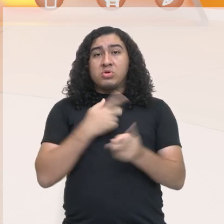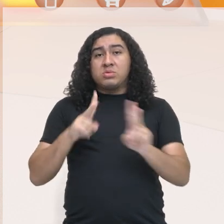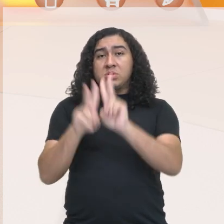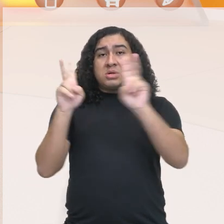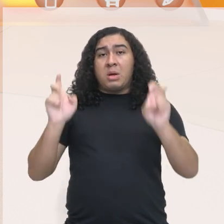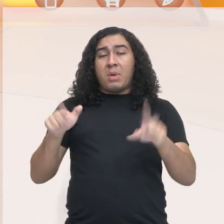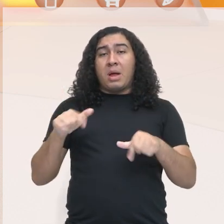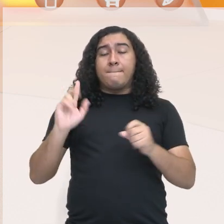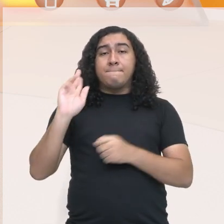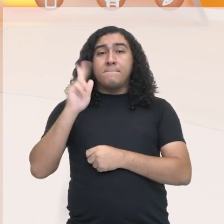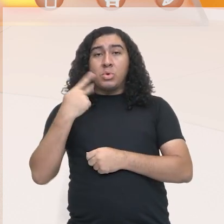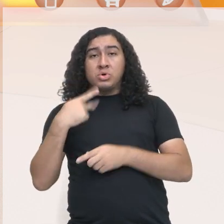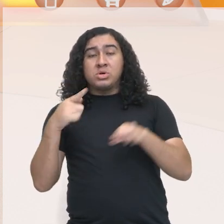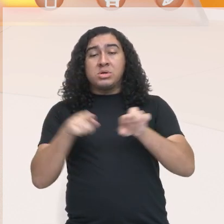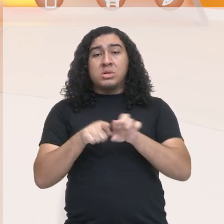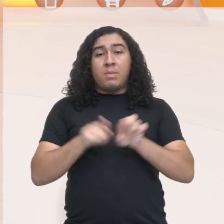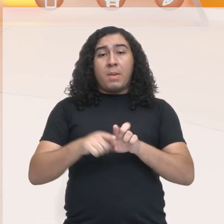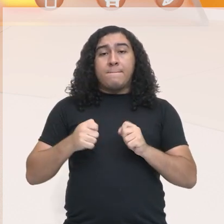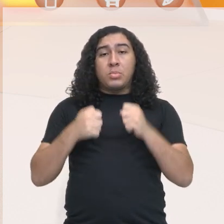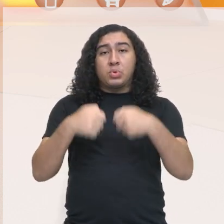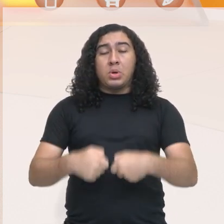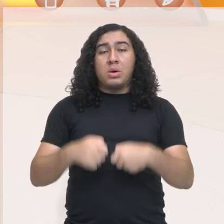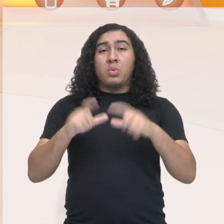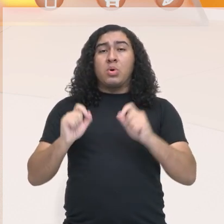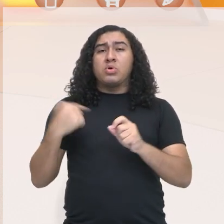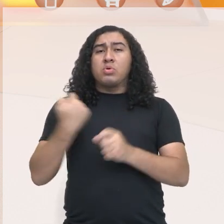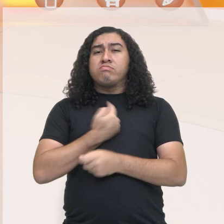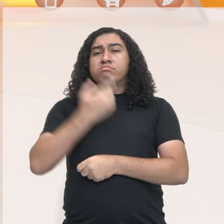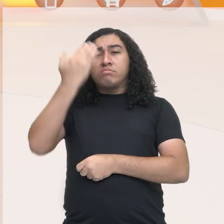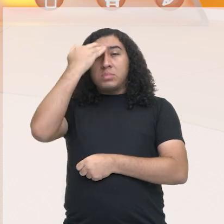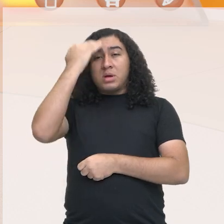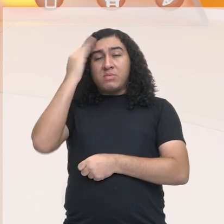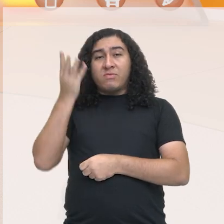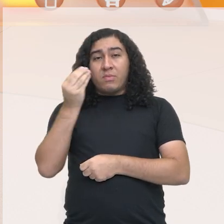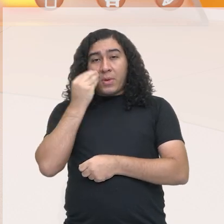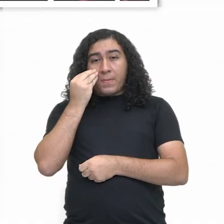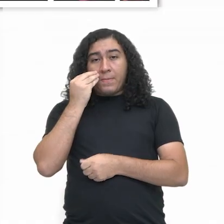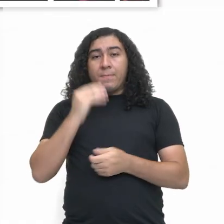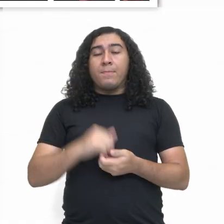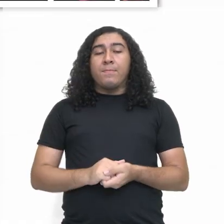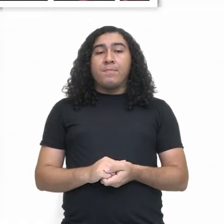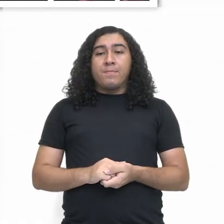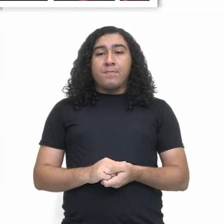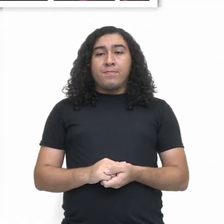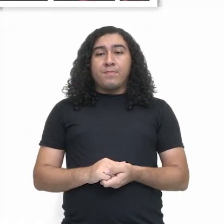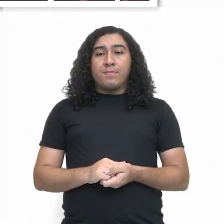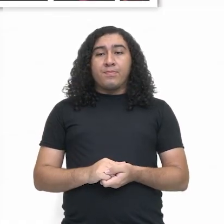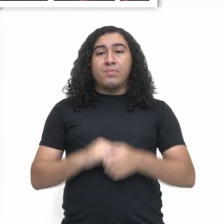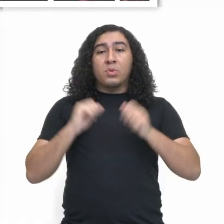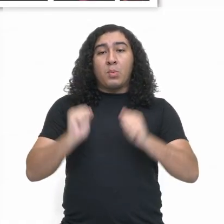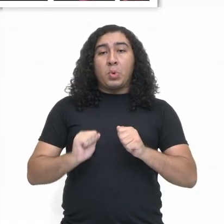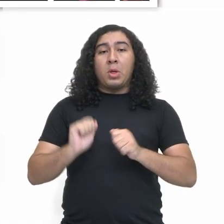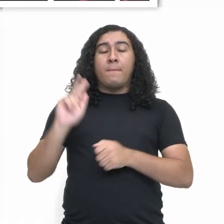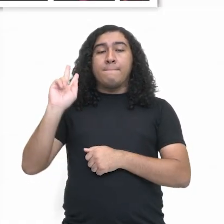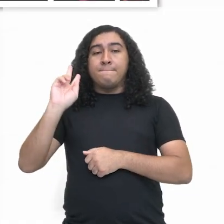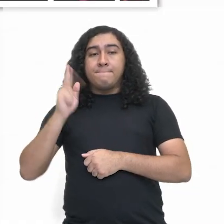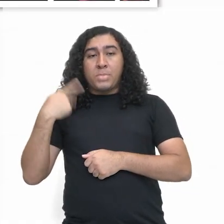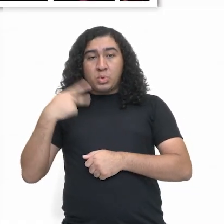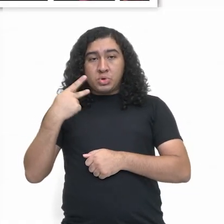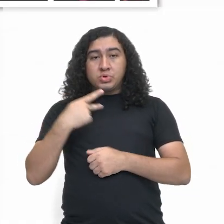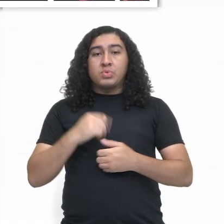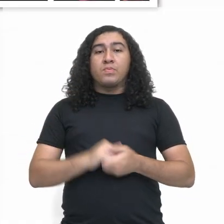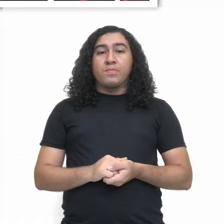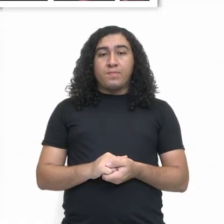de política e poder, o que é que a gente entende? Vamos ver? Olha só, o poder político,